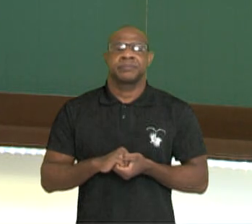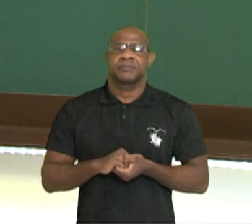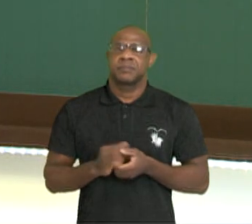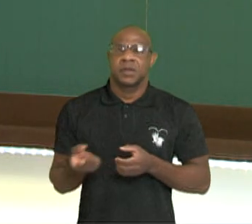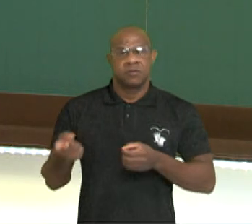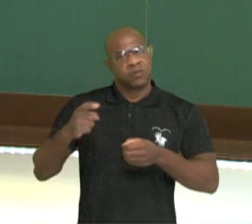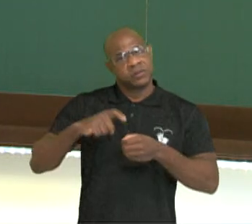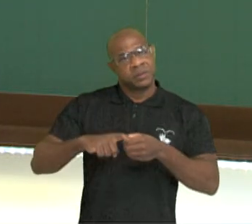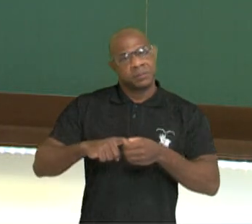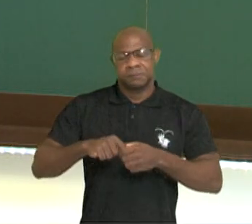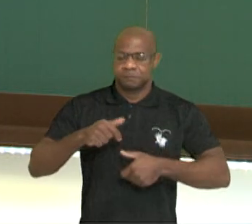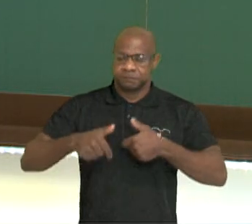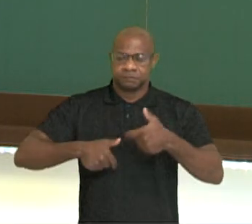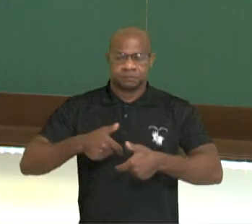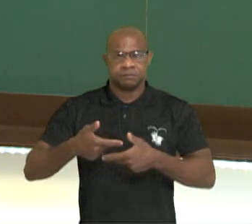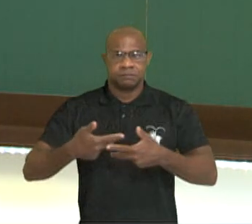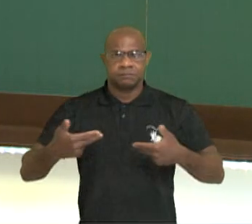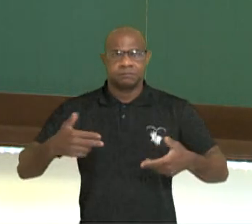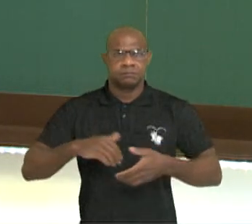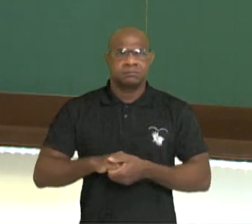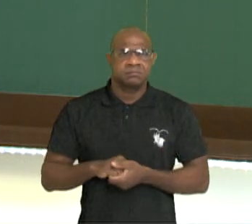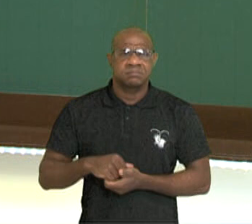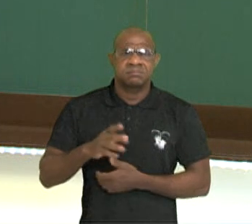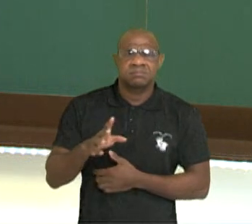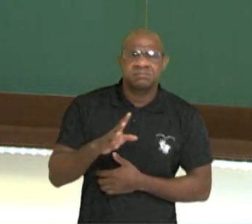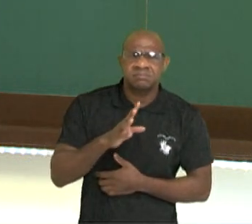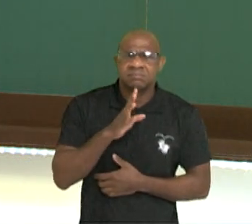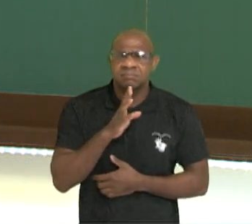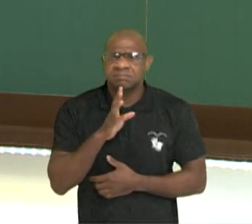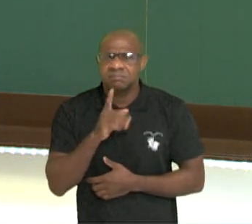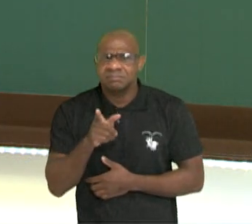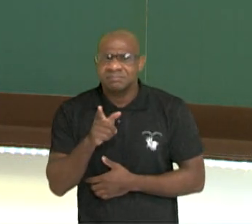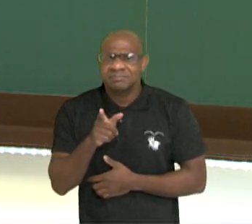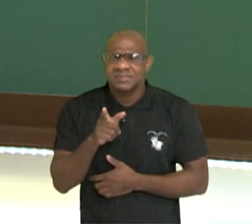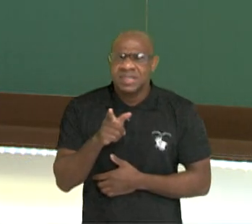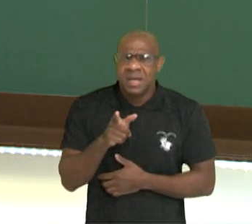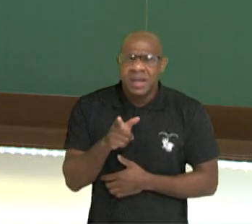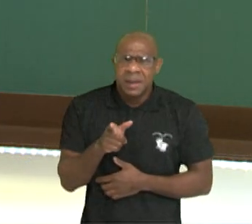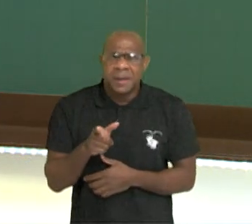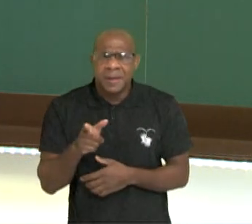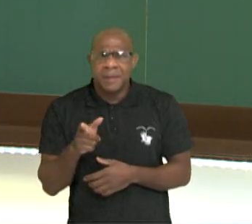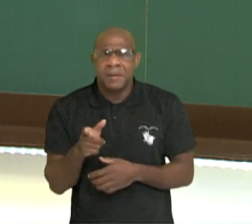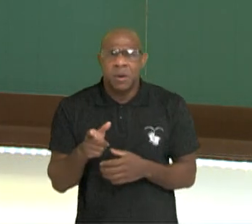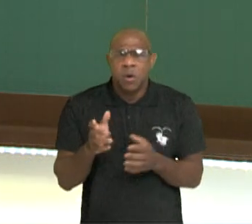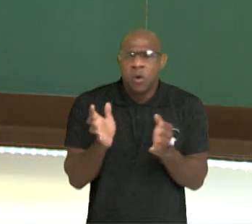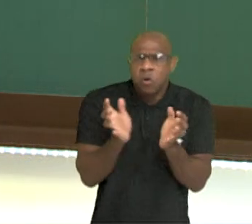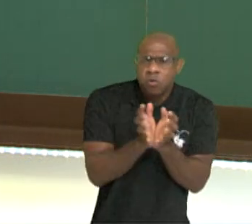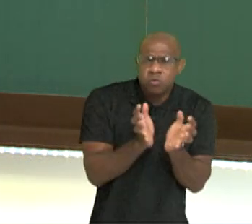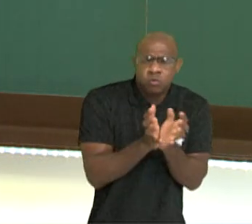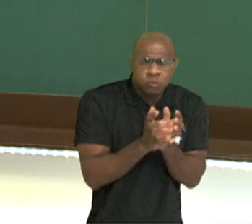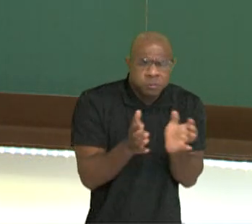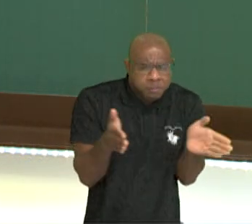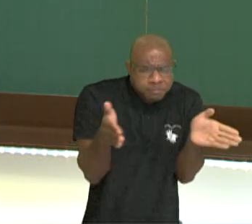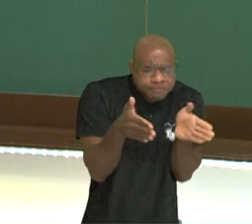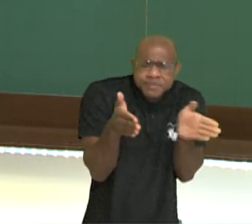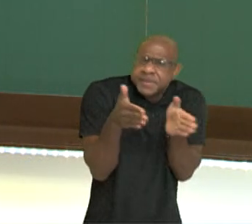Retornamos à nossa atividade. Então, você já ouviu falar de pequenos produtores rurais? Não acredito. Na região onde